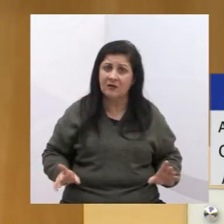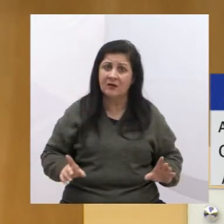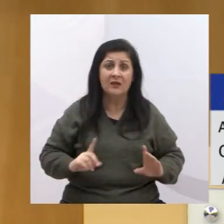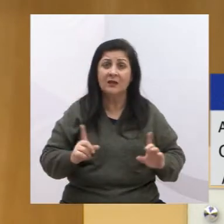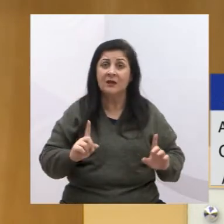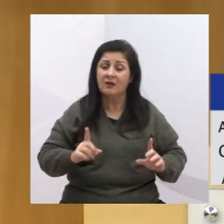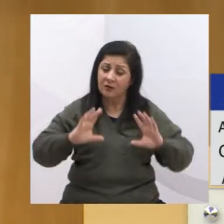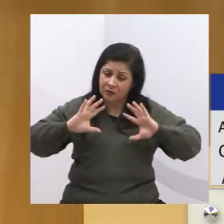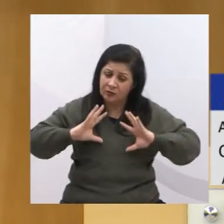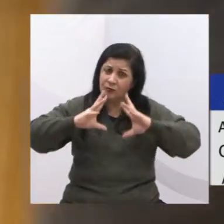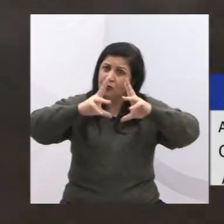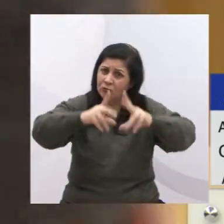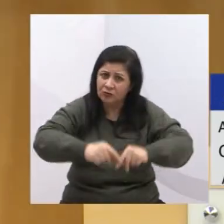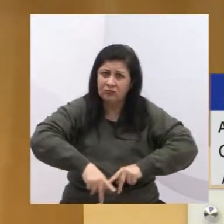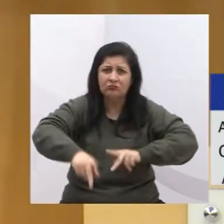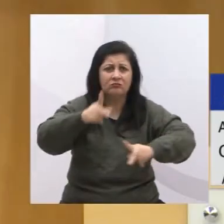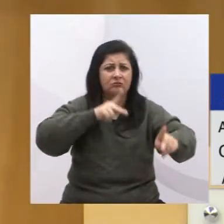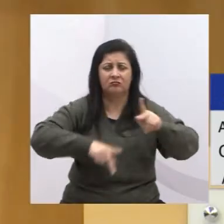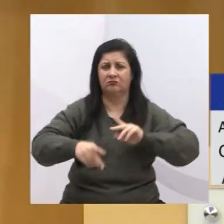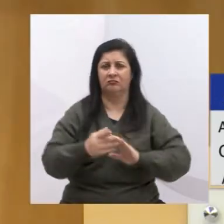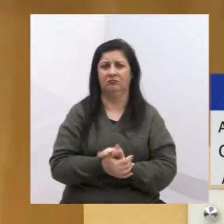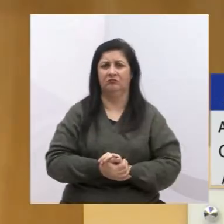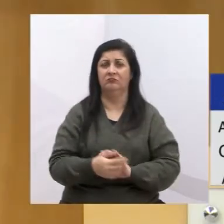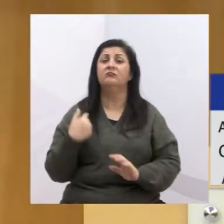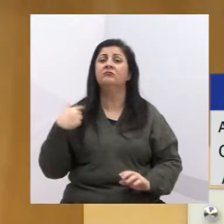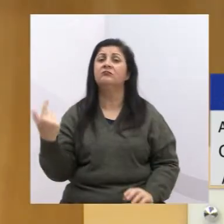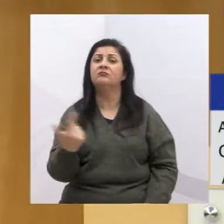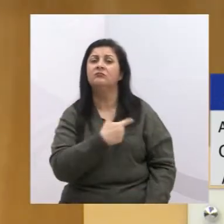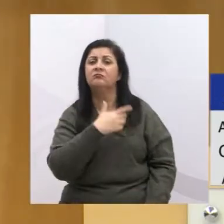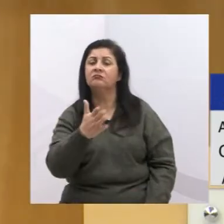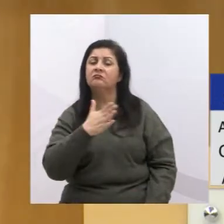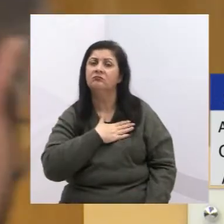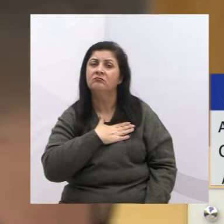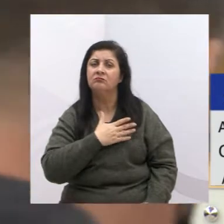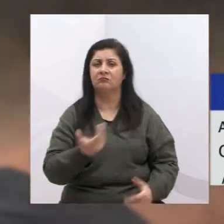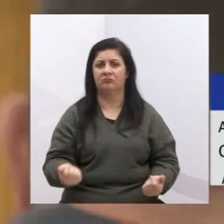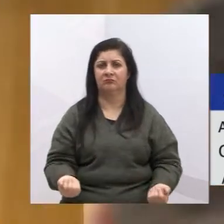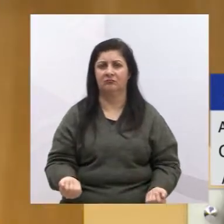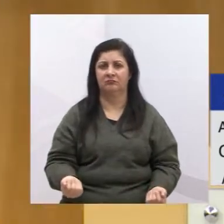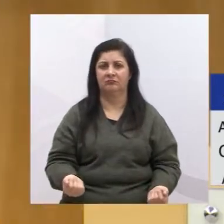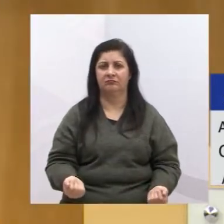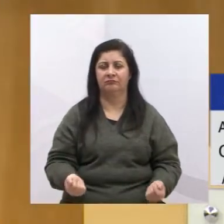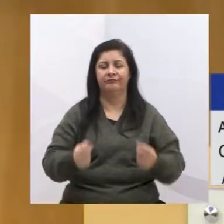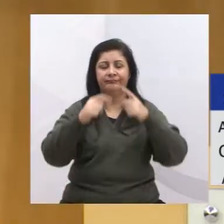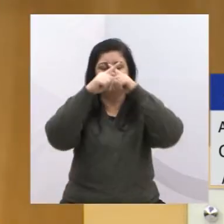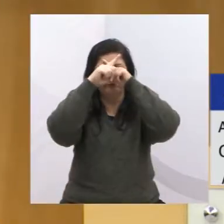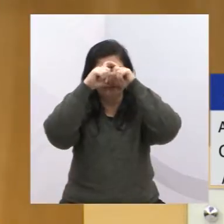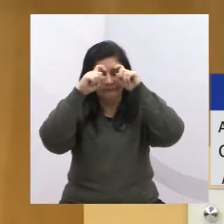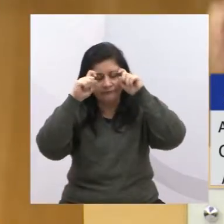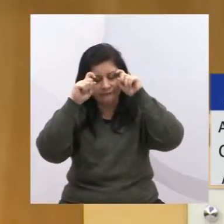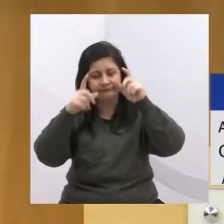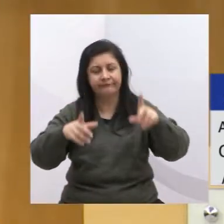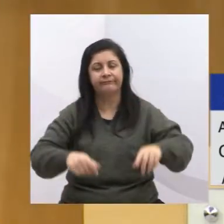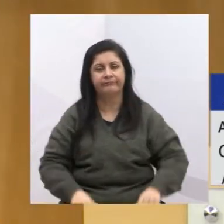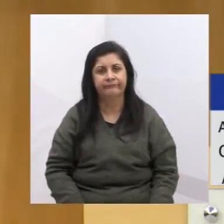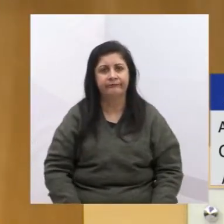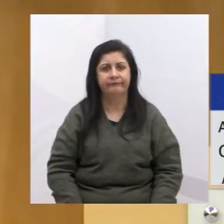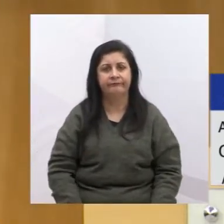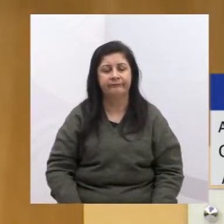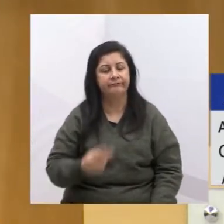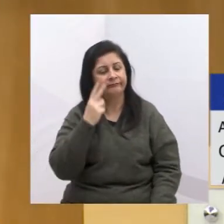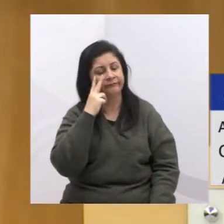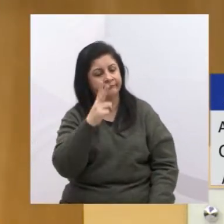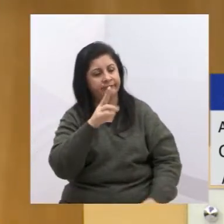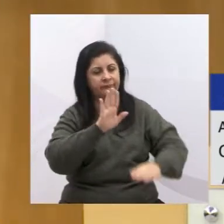à coletividade, pertence a todos nós. E é muito difícil, né, quando você presencia nos bairros